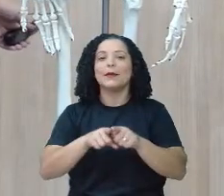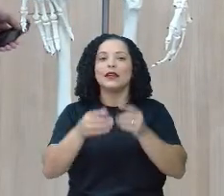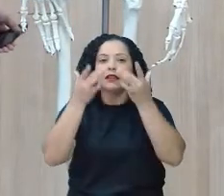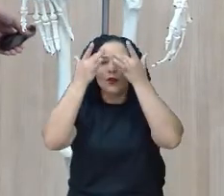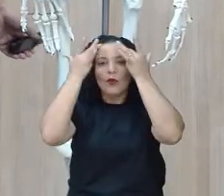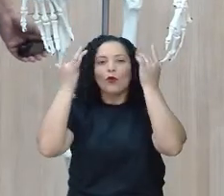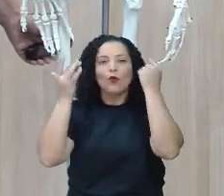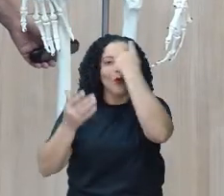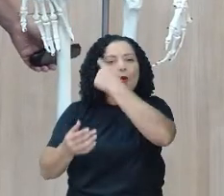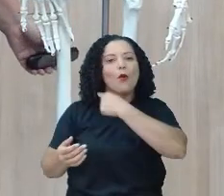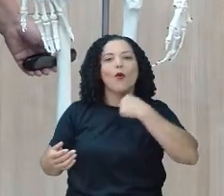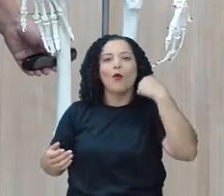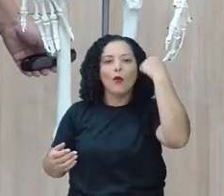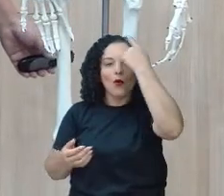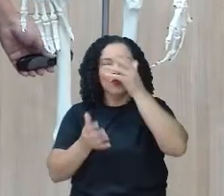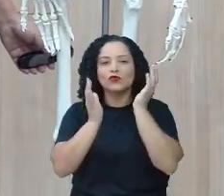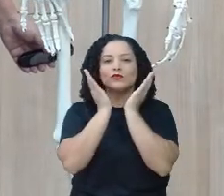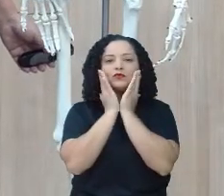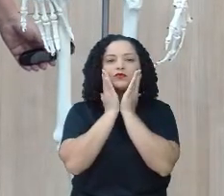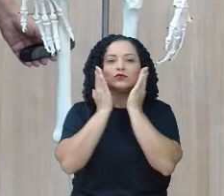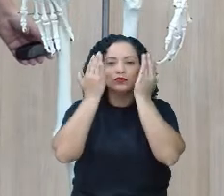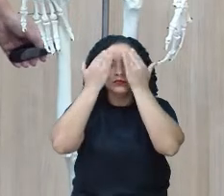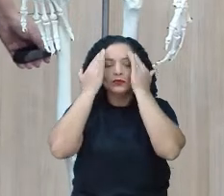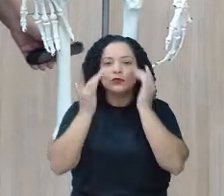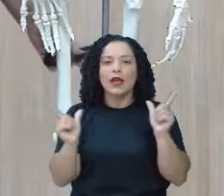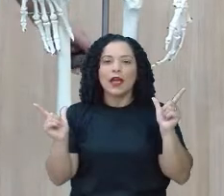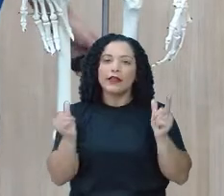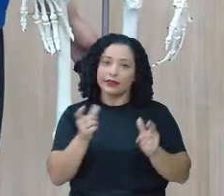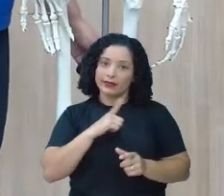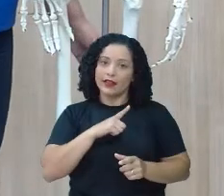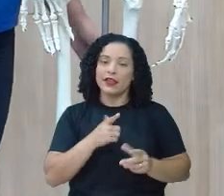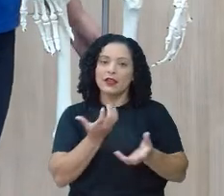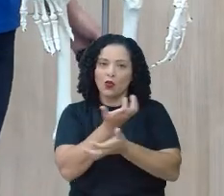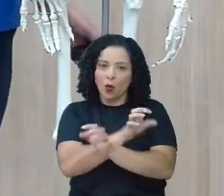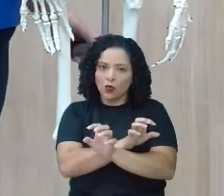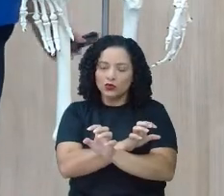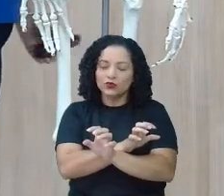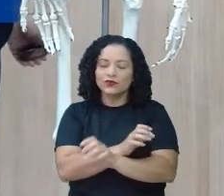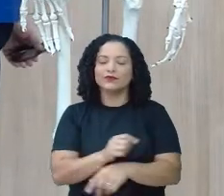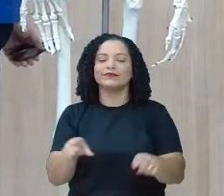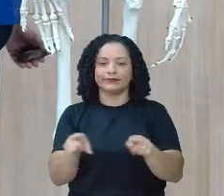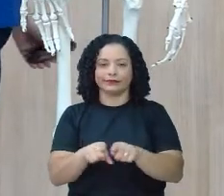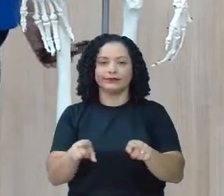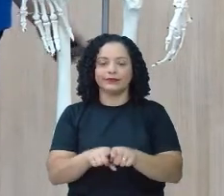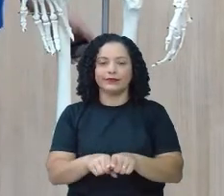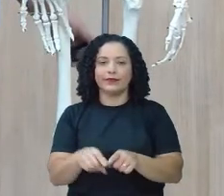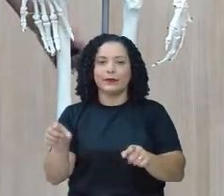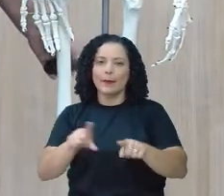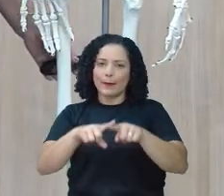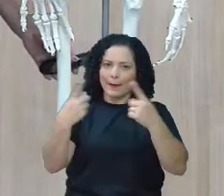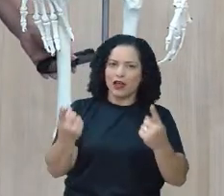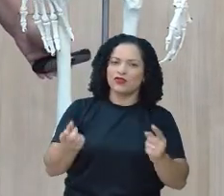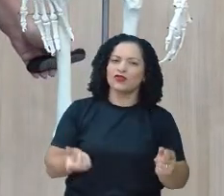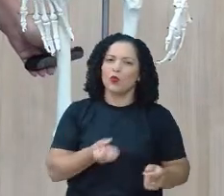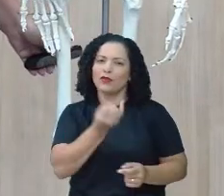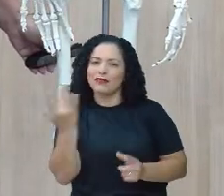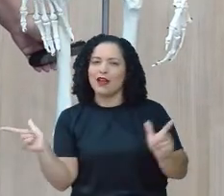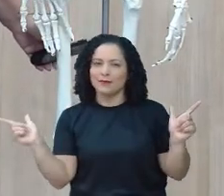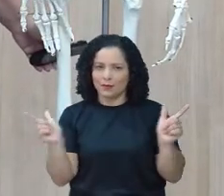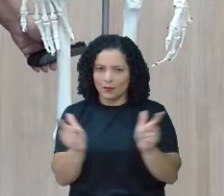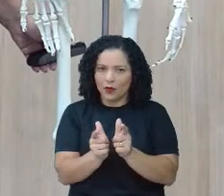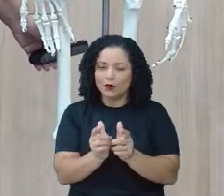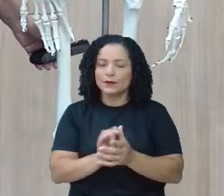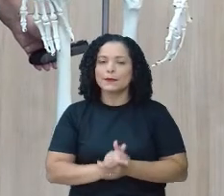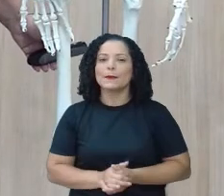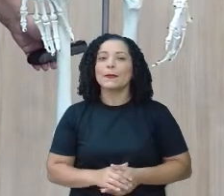planos. Mas é interessante que eles são ossos ocos, também chamados de pneumáticos. É por isso, gente, que a gente vai perceber aí a questão